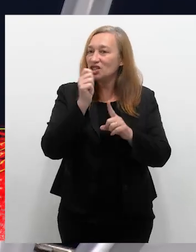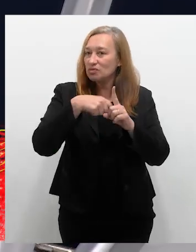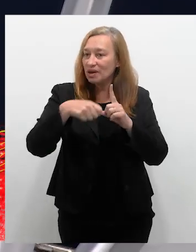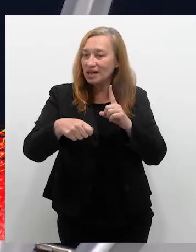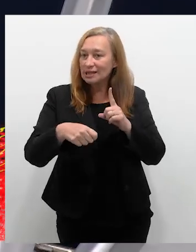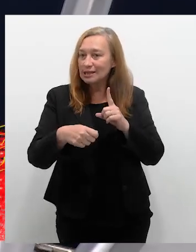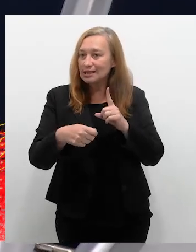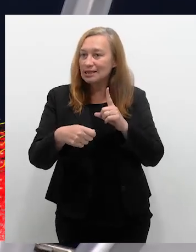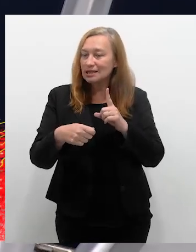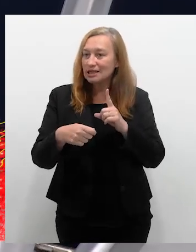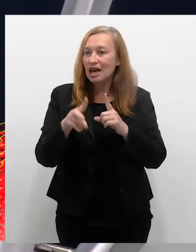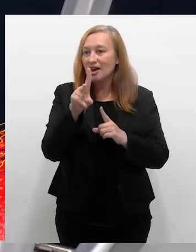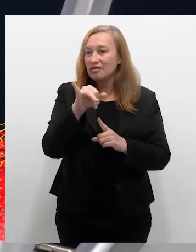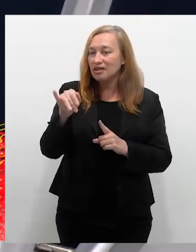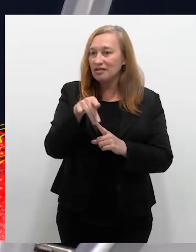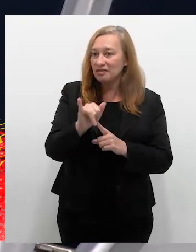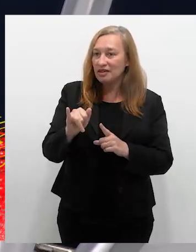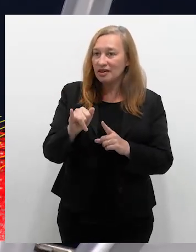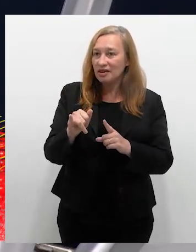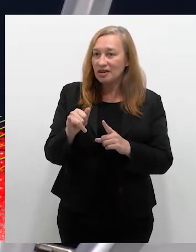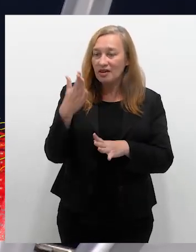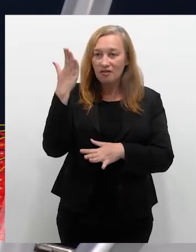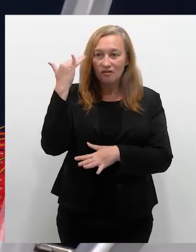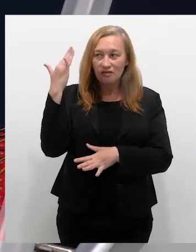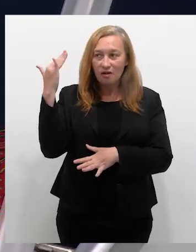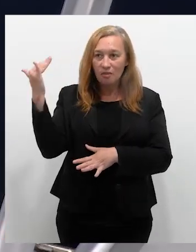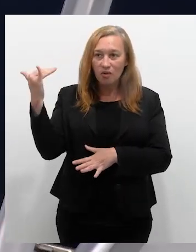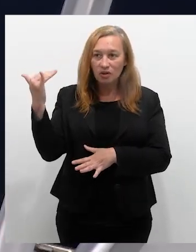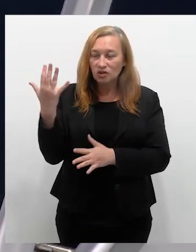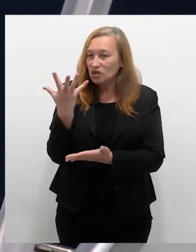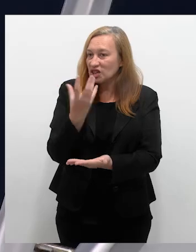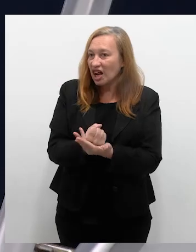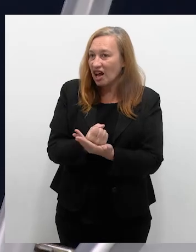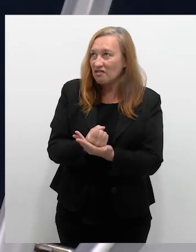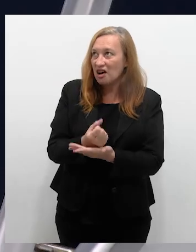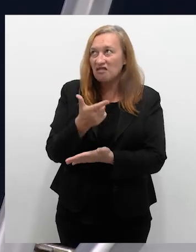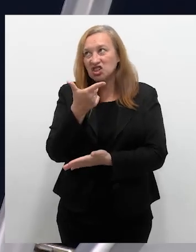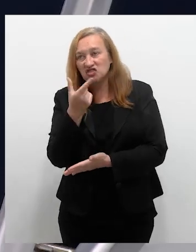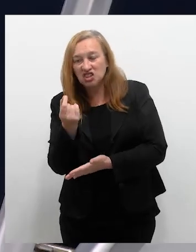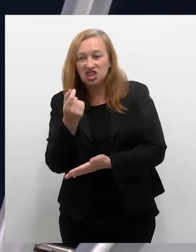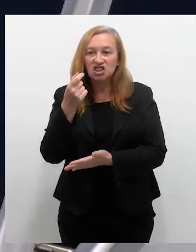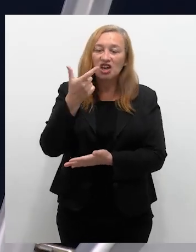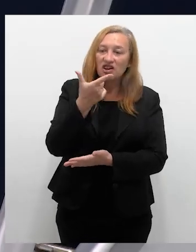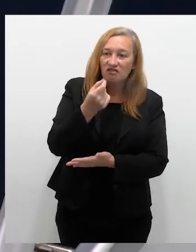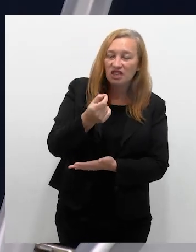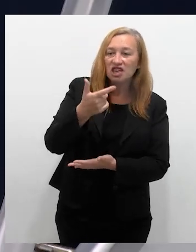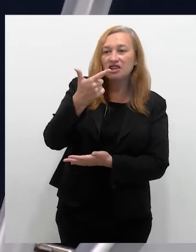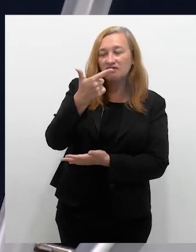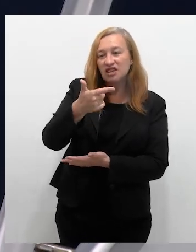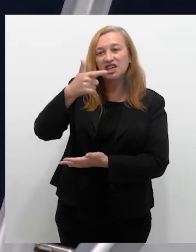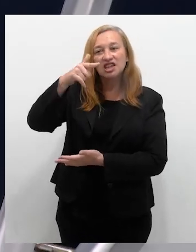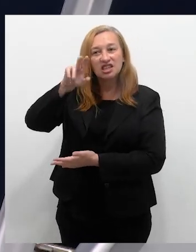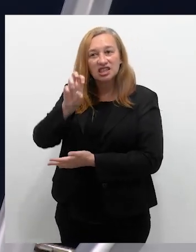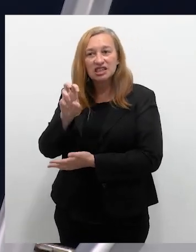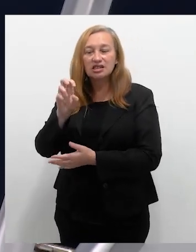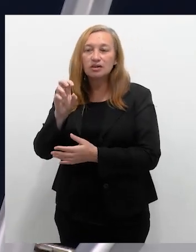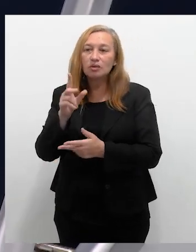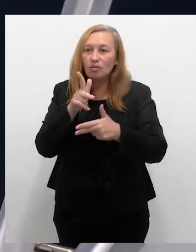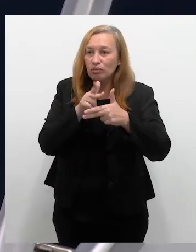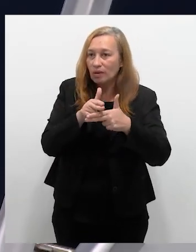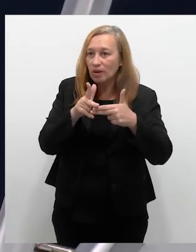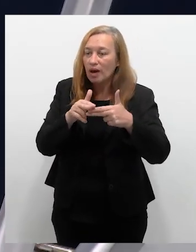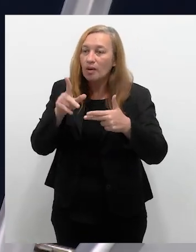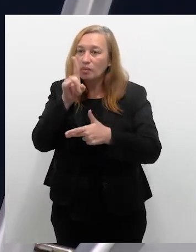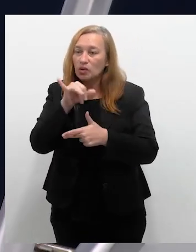3 meses a Vic Veronese bombando. Nós gravávamos uma média de 25 cenas por dia. E